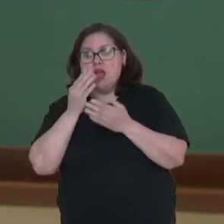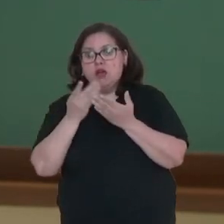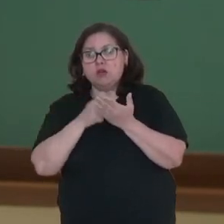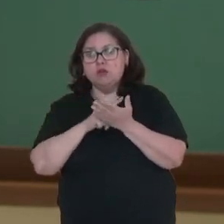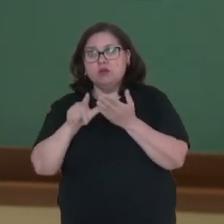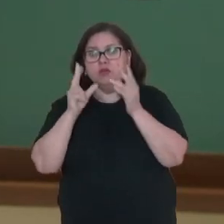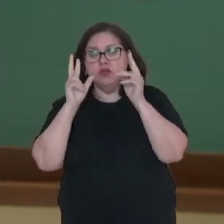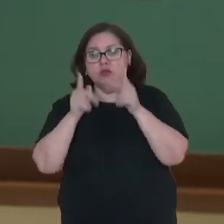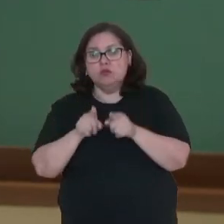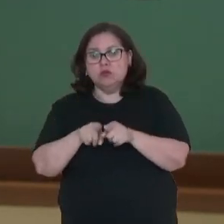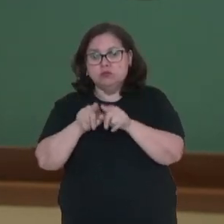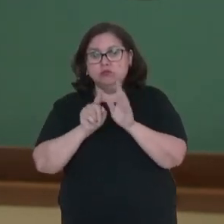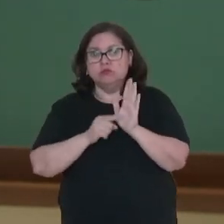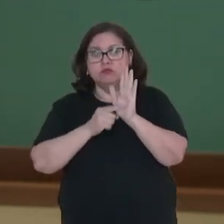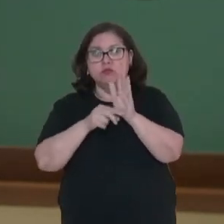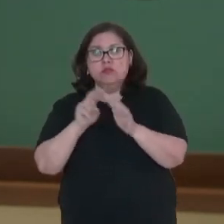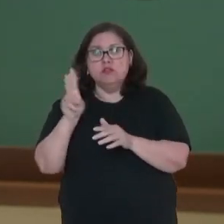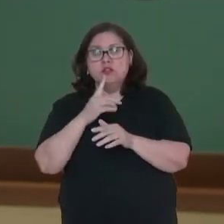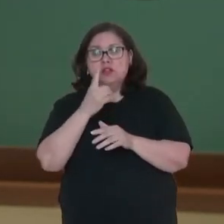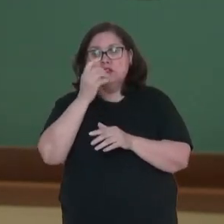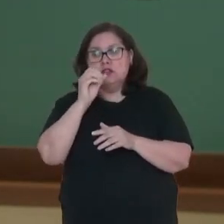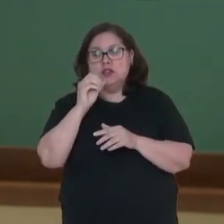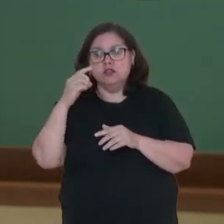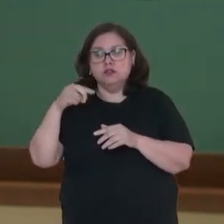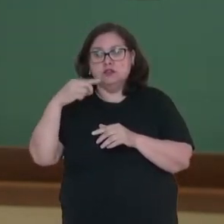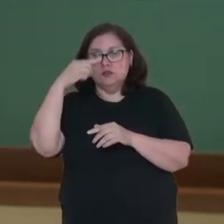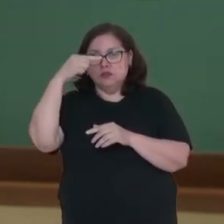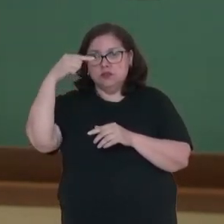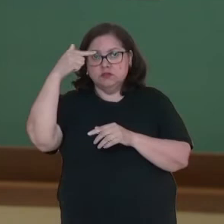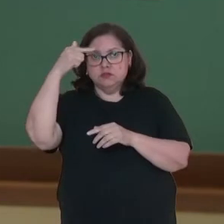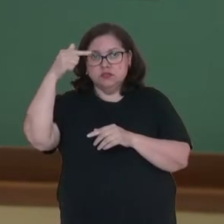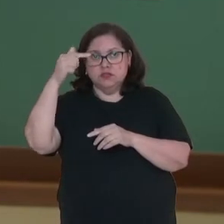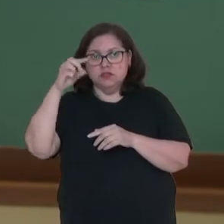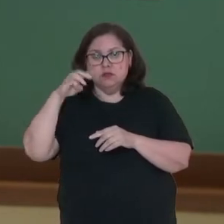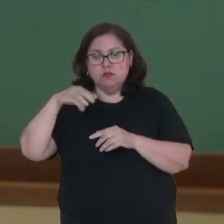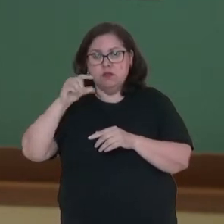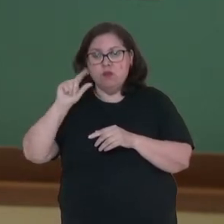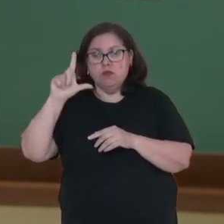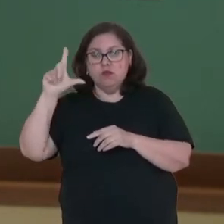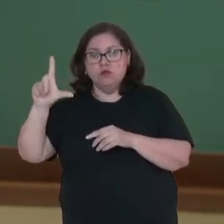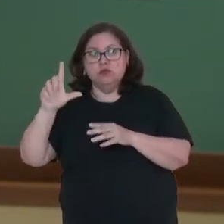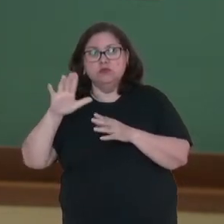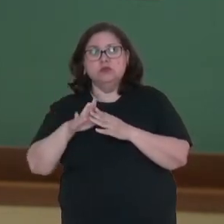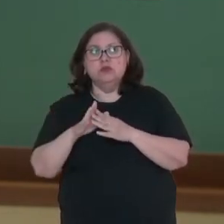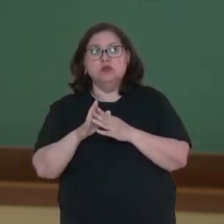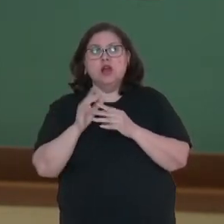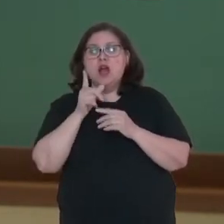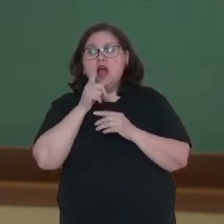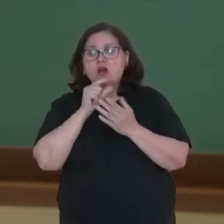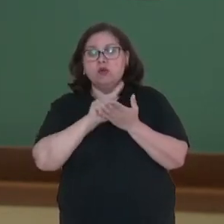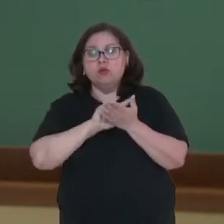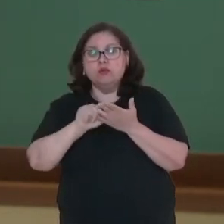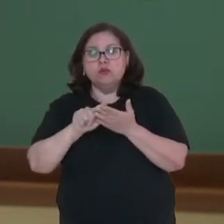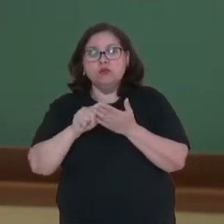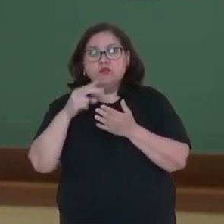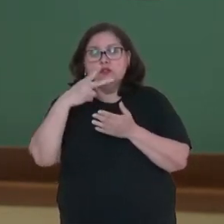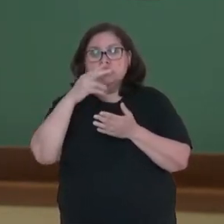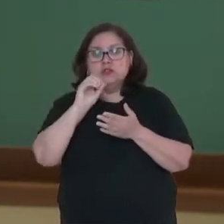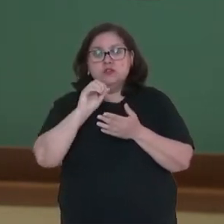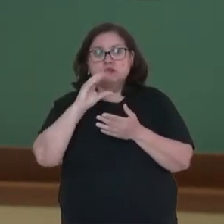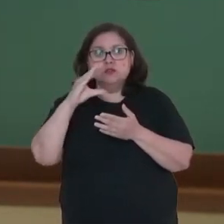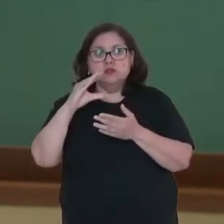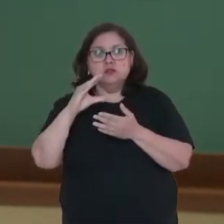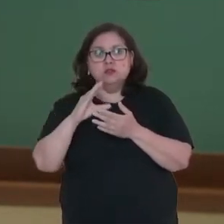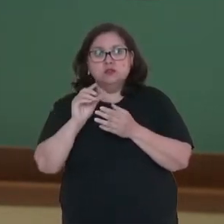entre si e apresentam um valor de 10 elevado a -7 mol por litro. Tá? Então, água pura, 25 graus